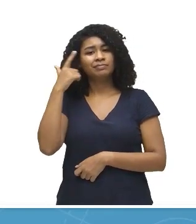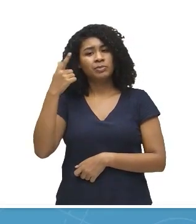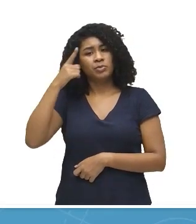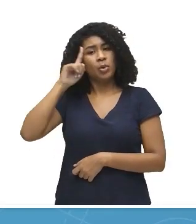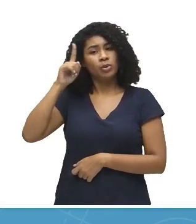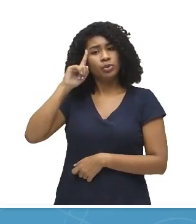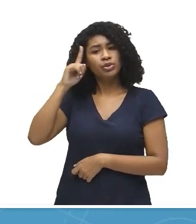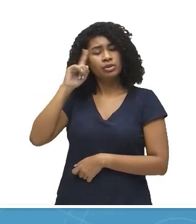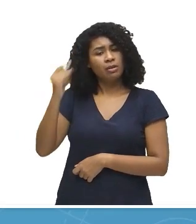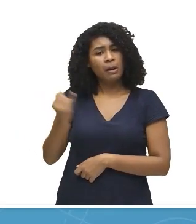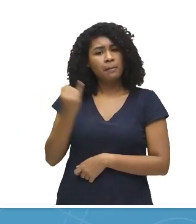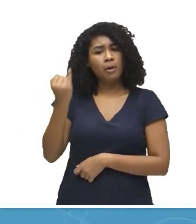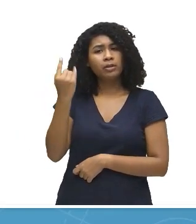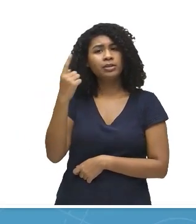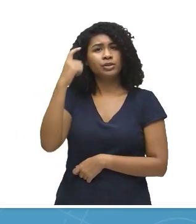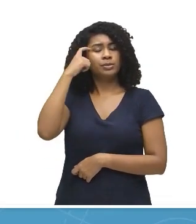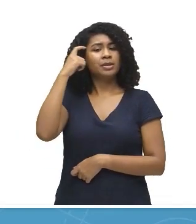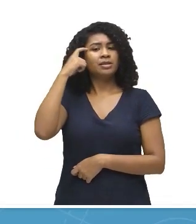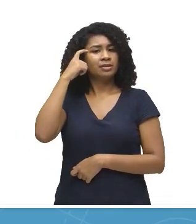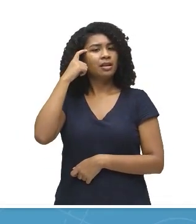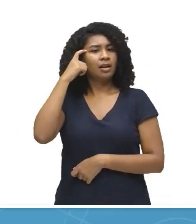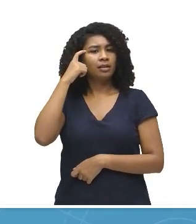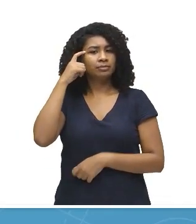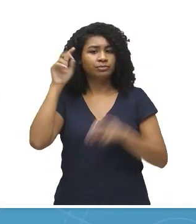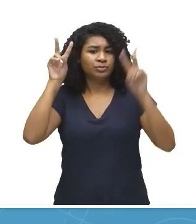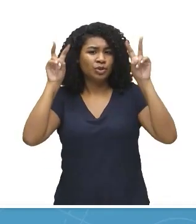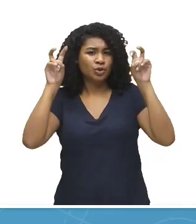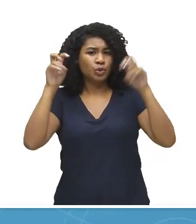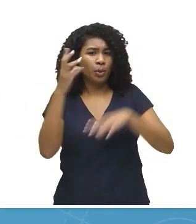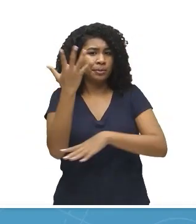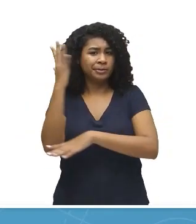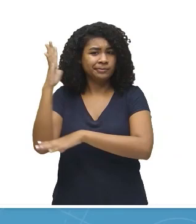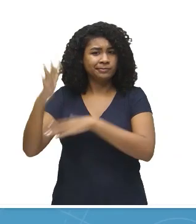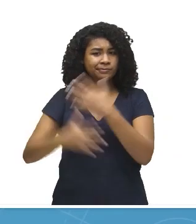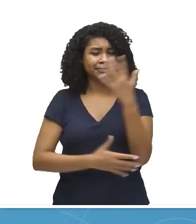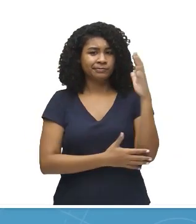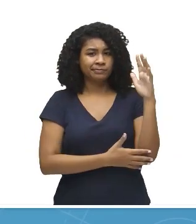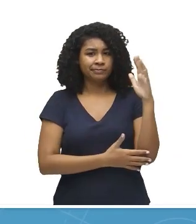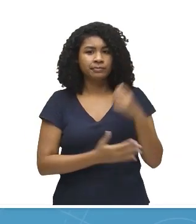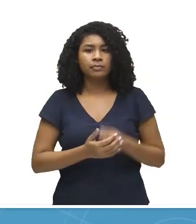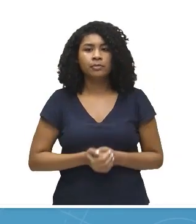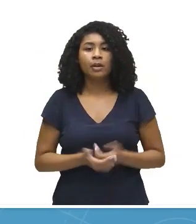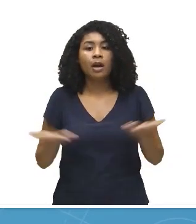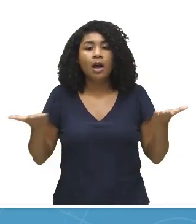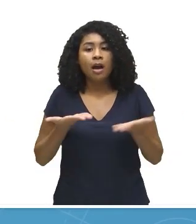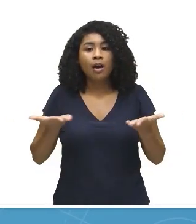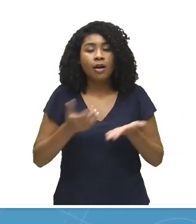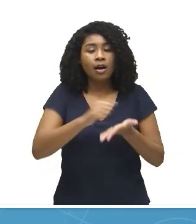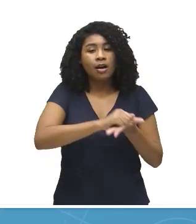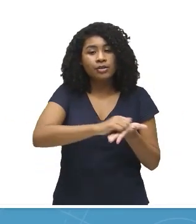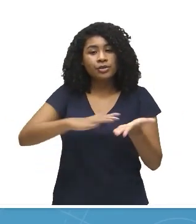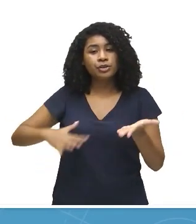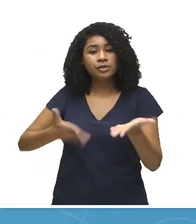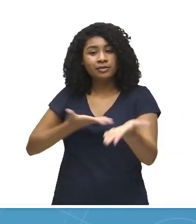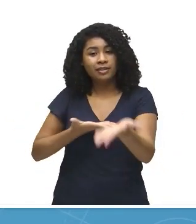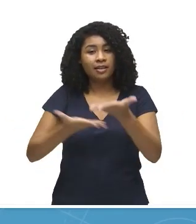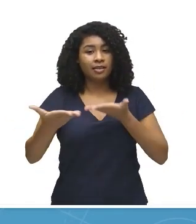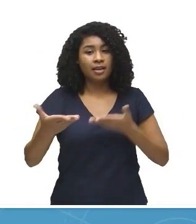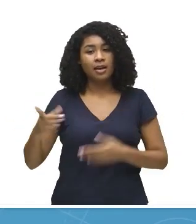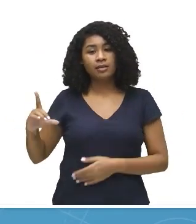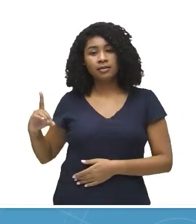dia relacionado aí com as questões ambientais. E agora, vamos aí à nossa atividade, à nossa DLI.